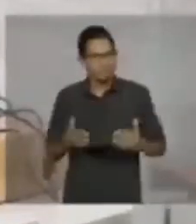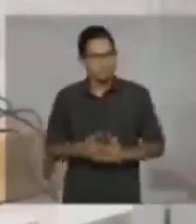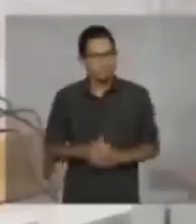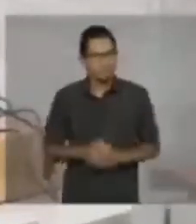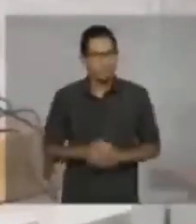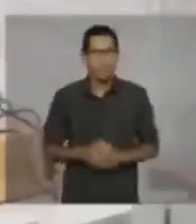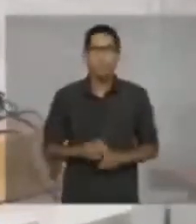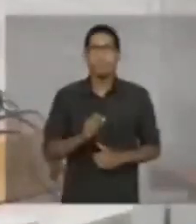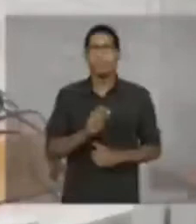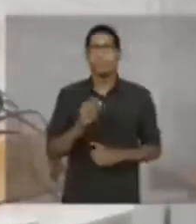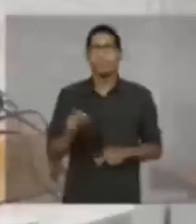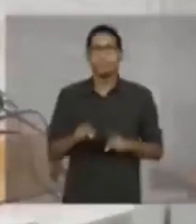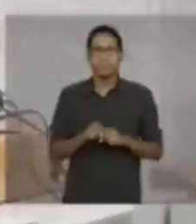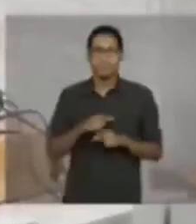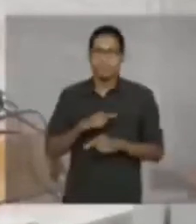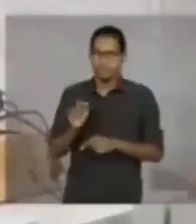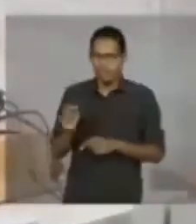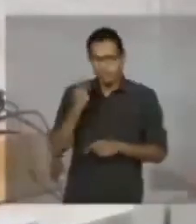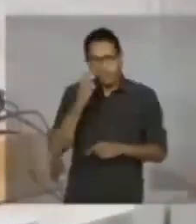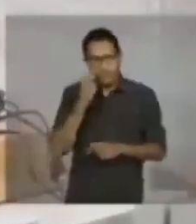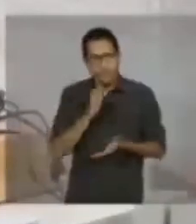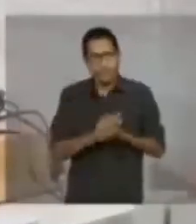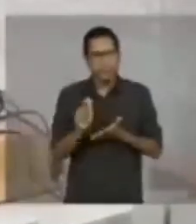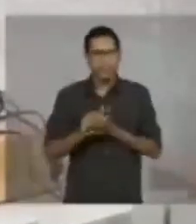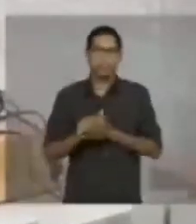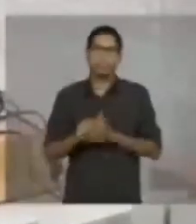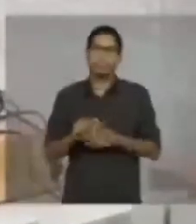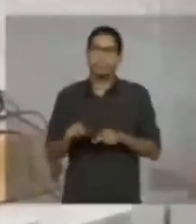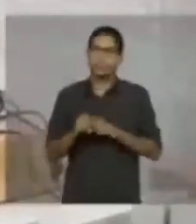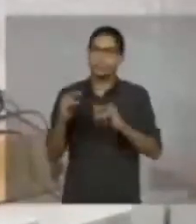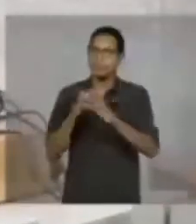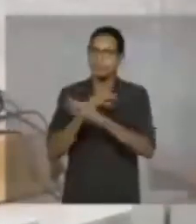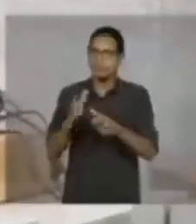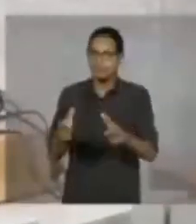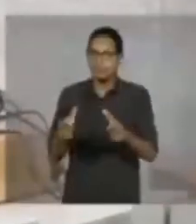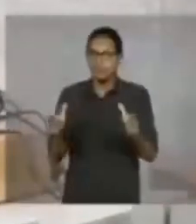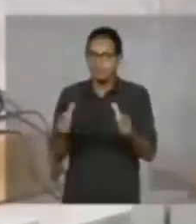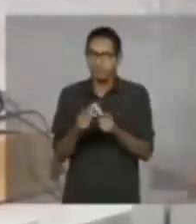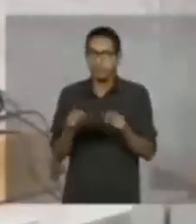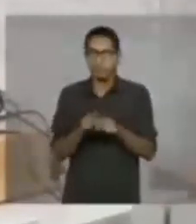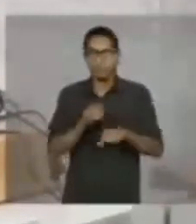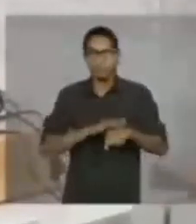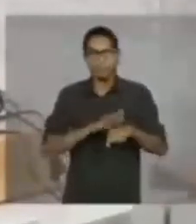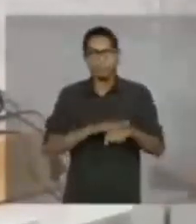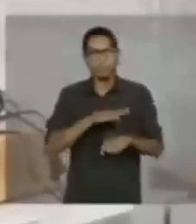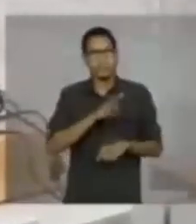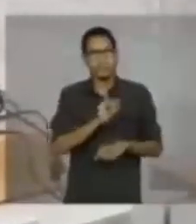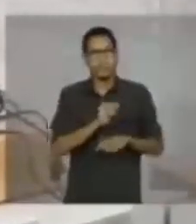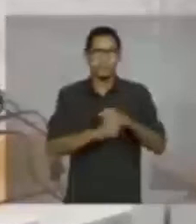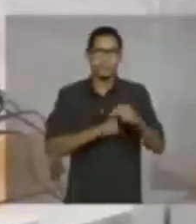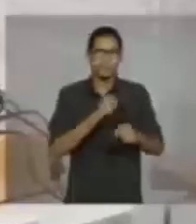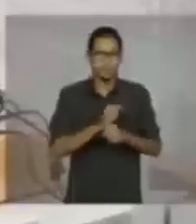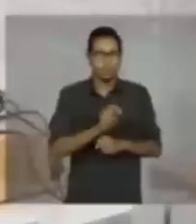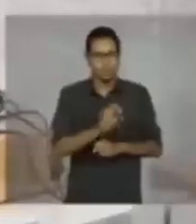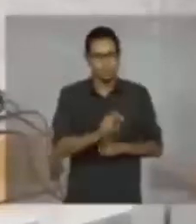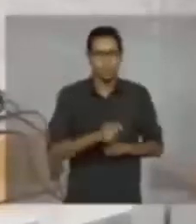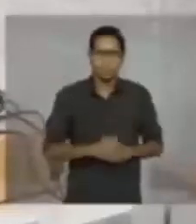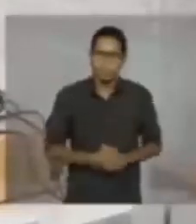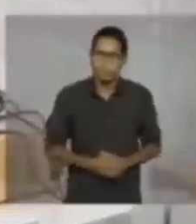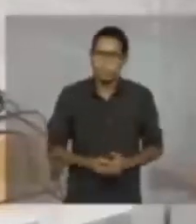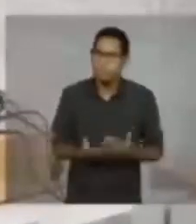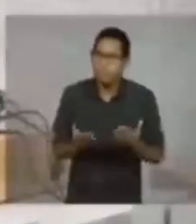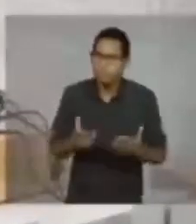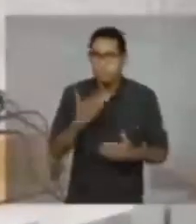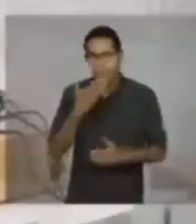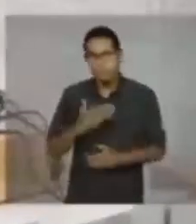trabalho. Então, uma revisão do modelo de limpeza urbana pode diminuir a nossa despesa de bilhões por ano com isso,